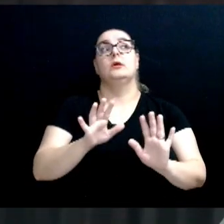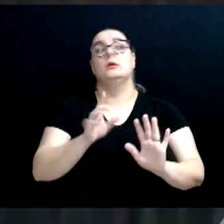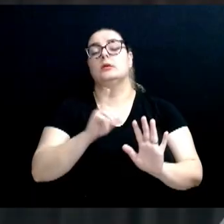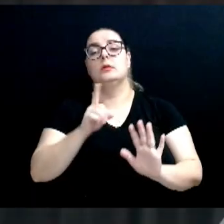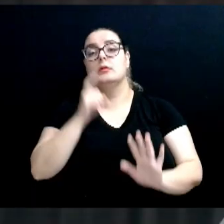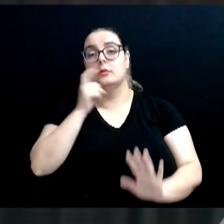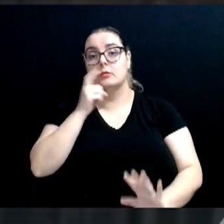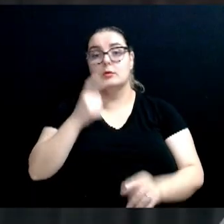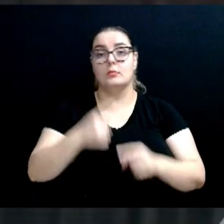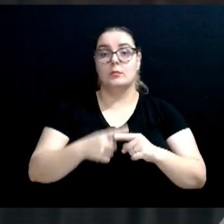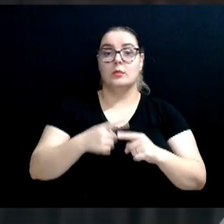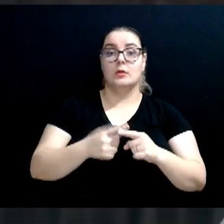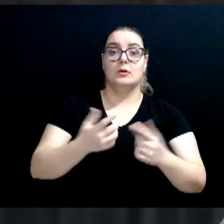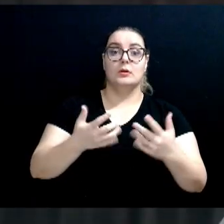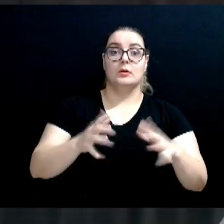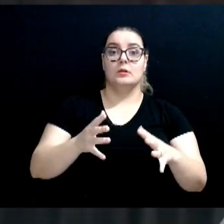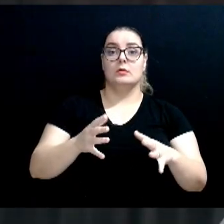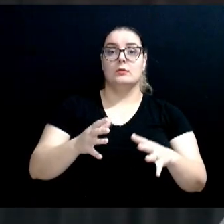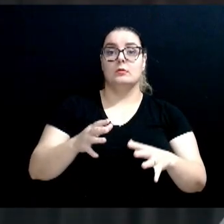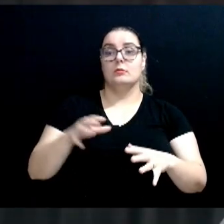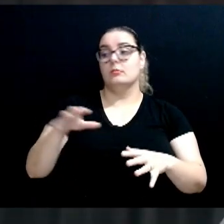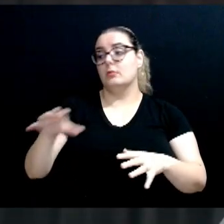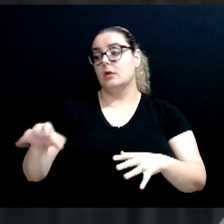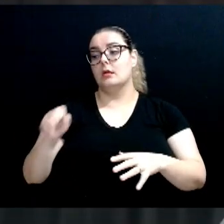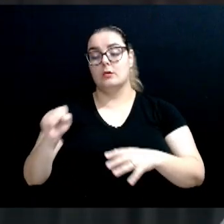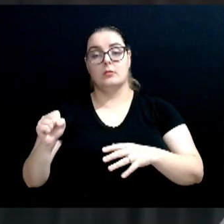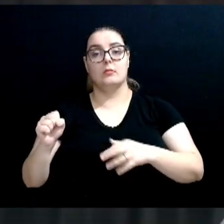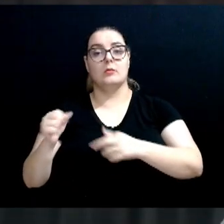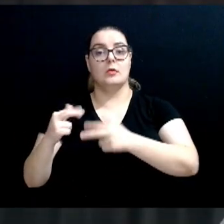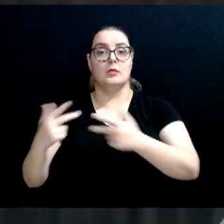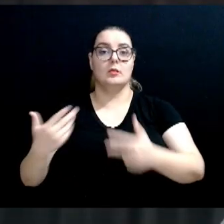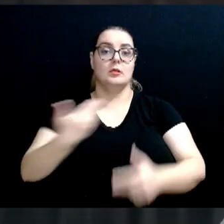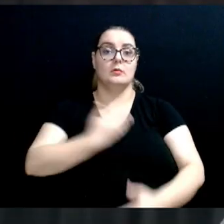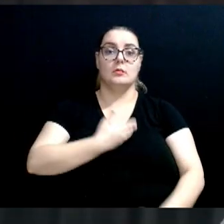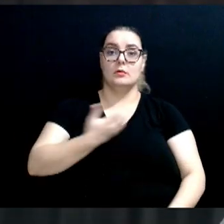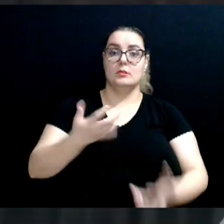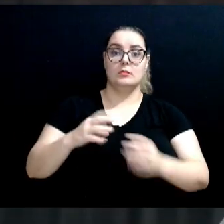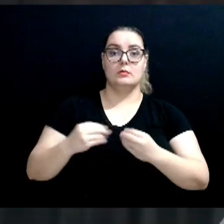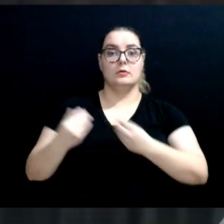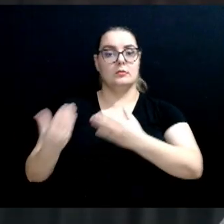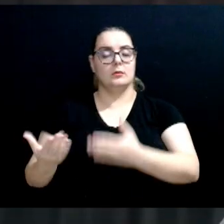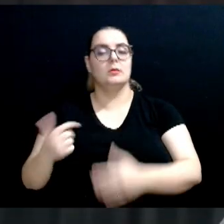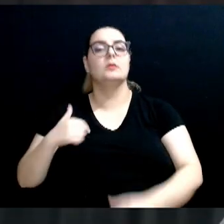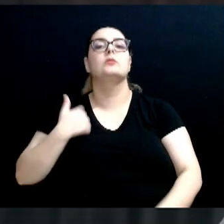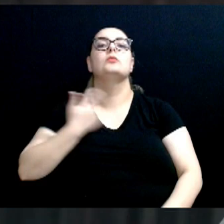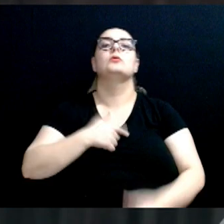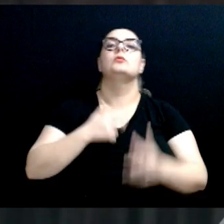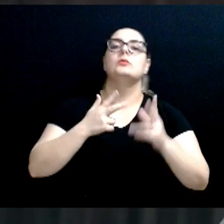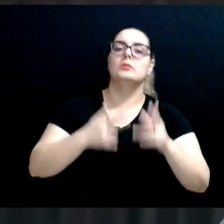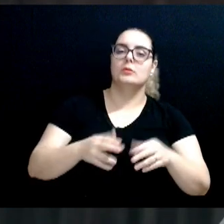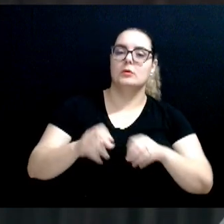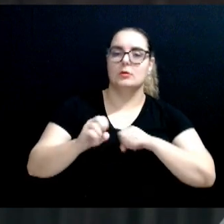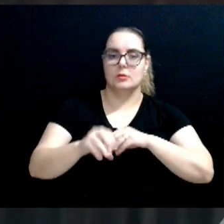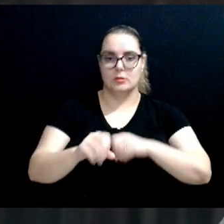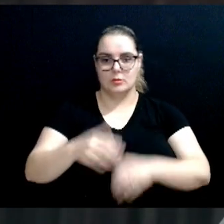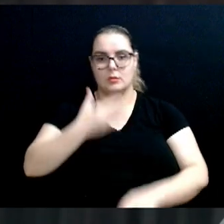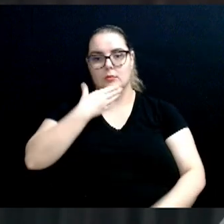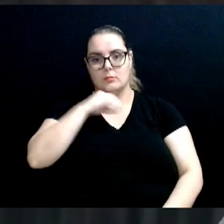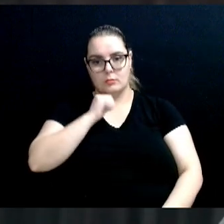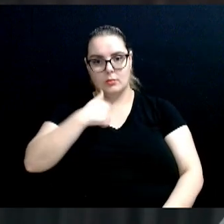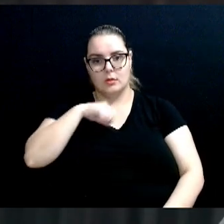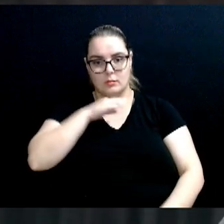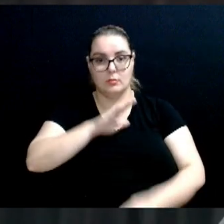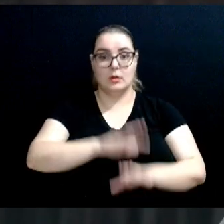quis devolver, pegou alguma coisa do coleguinha e não quis devolver. Então, nós, enquanto educadores, pais, nós precisamos reagir a